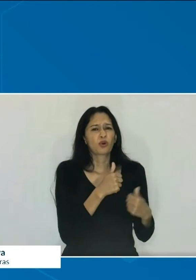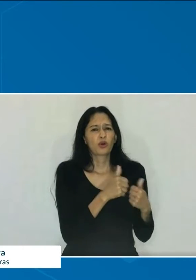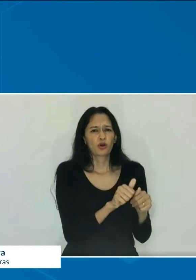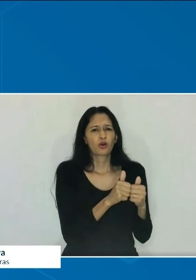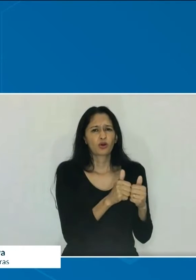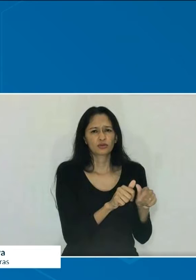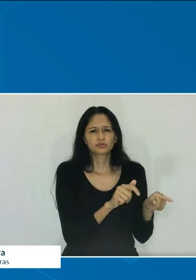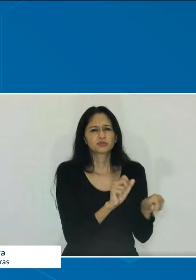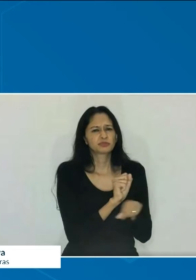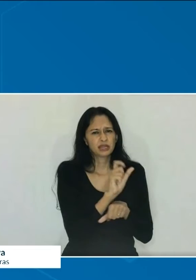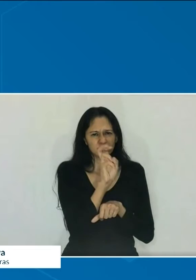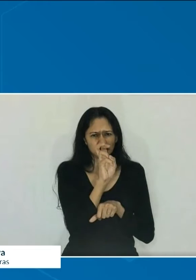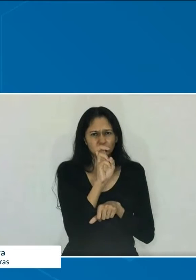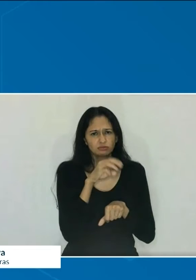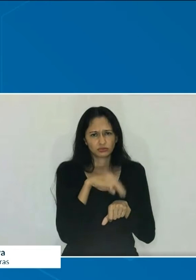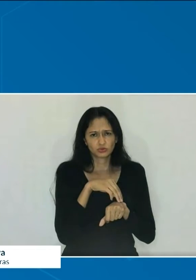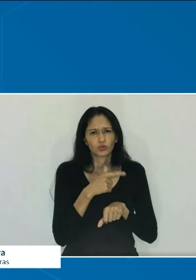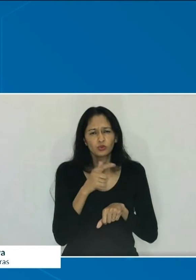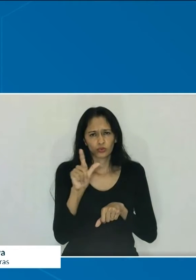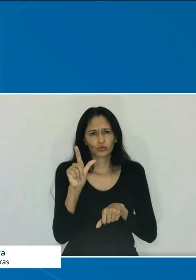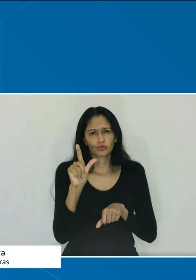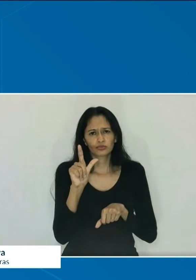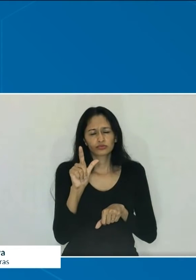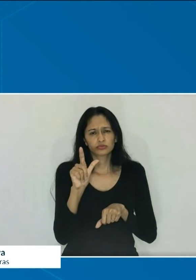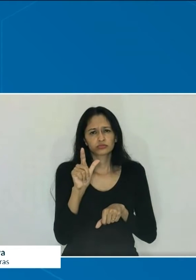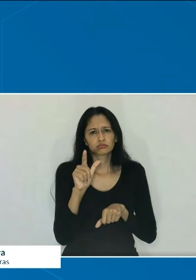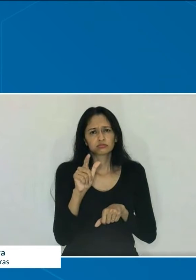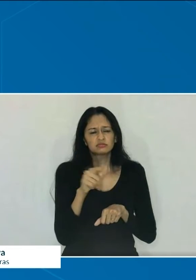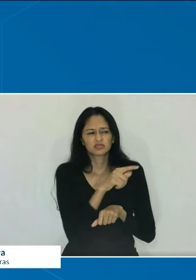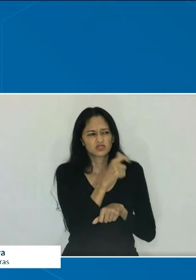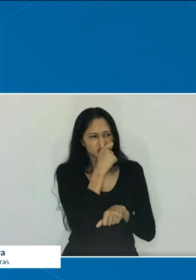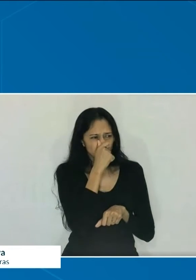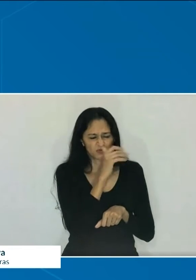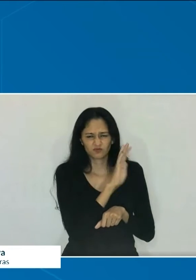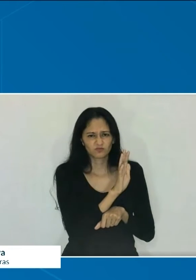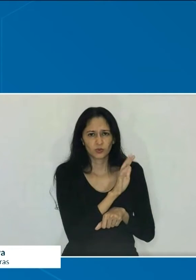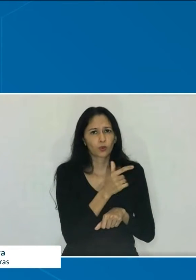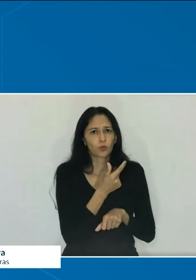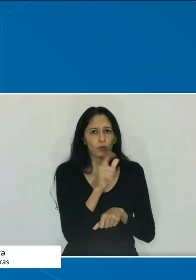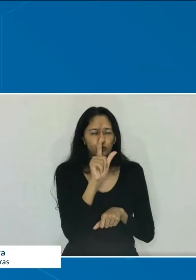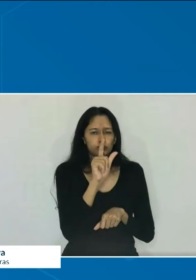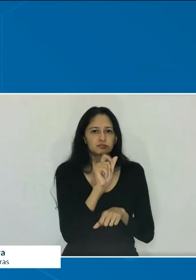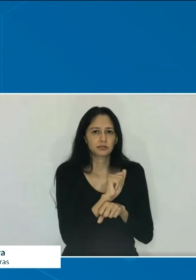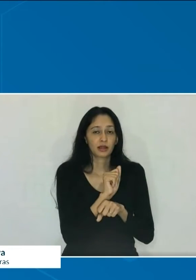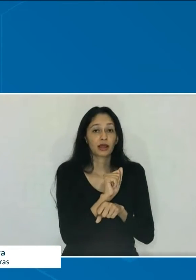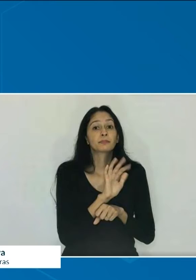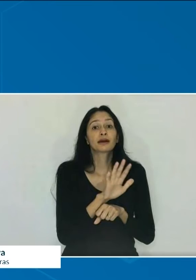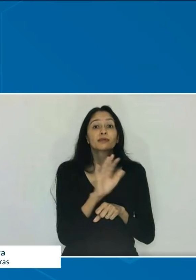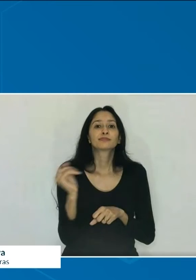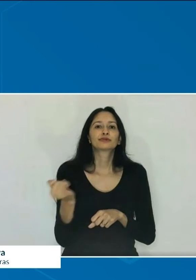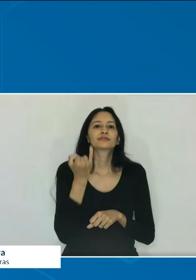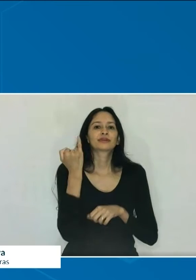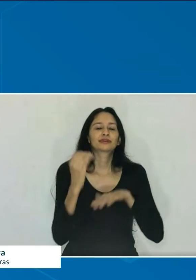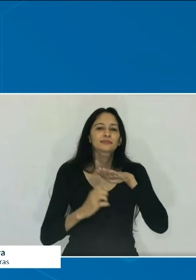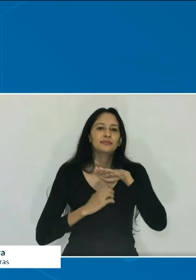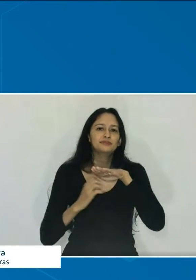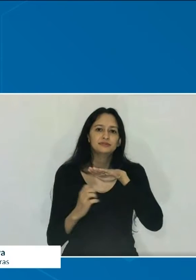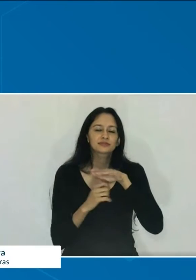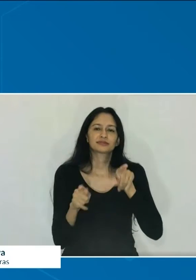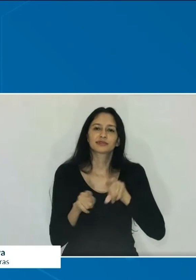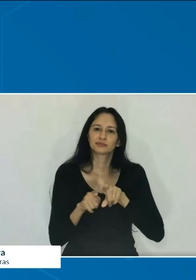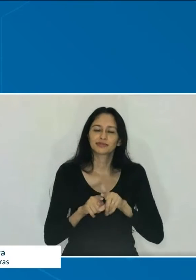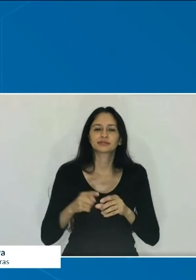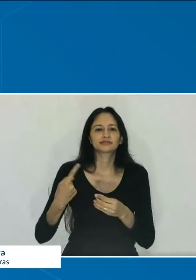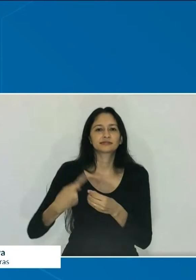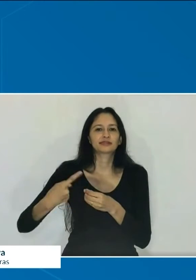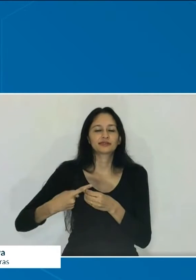ônibus, esperar 5 minutos e pegar um ônibus vazio, do que ir nesse ônibus cheio, mas ele também é importante para a empresa e para o município, porque ele